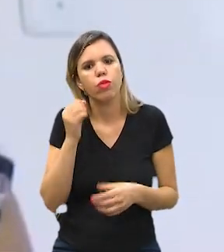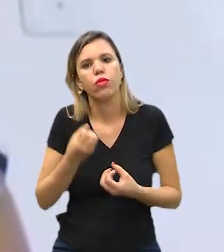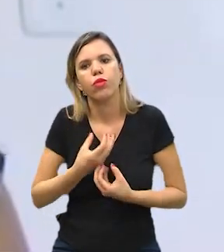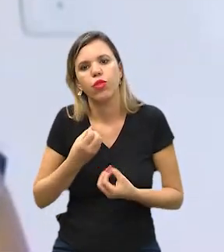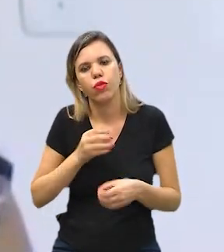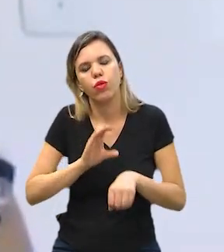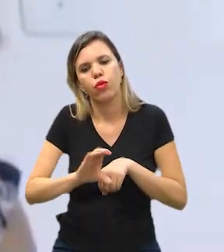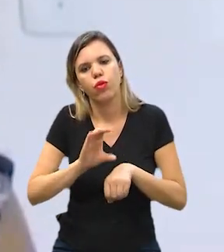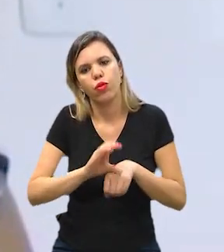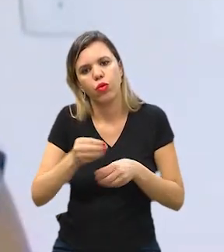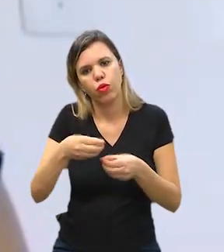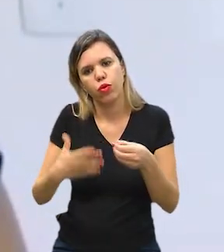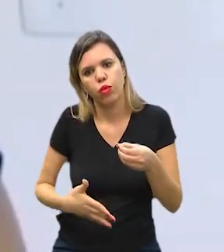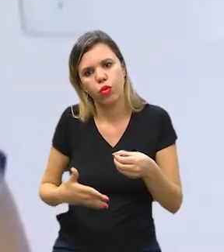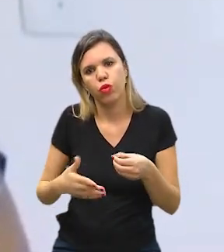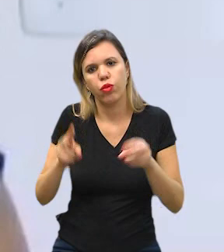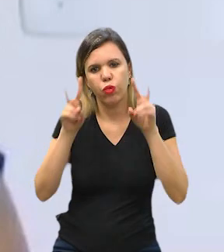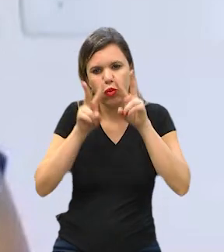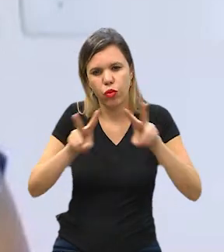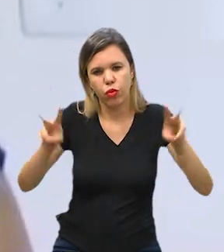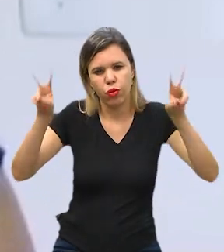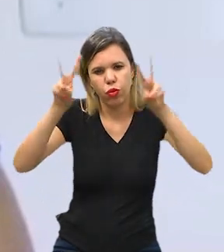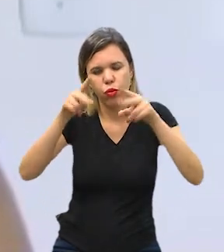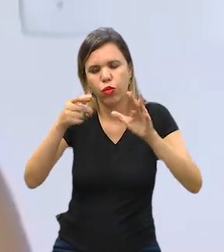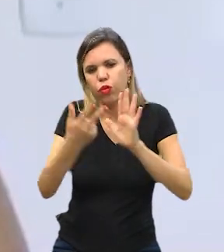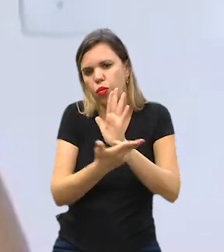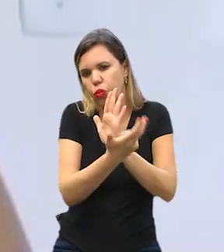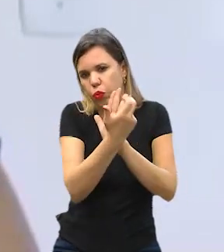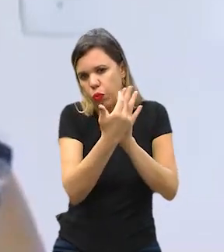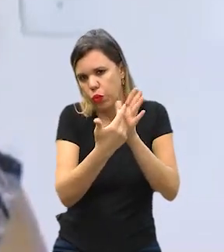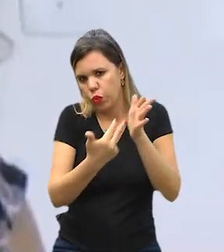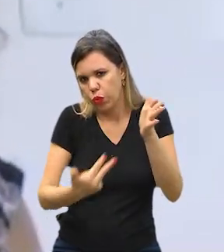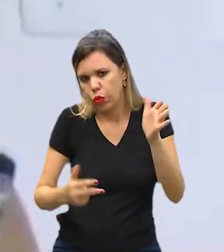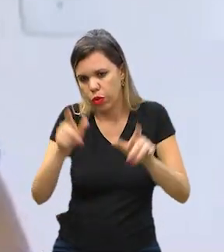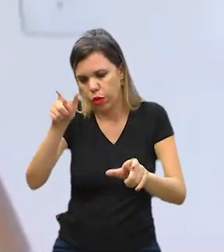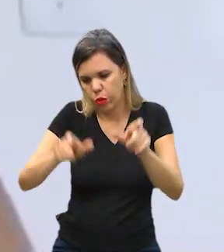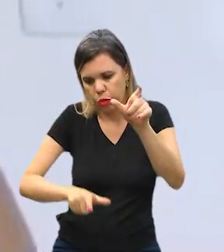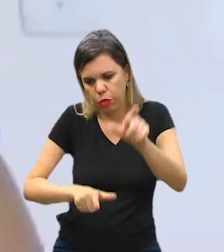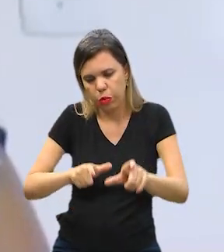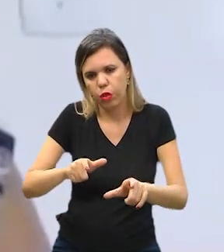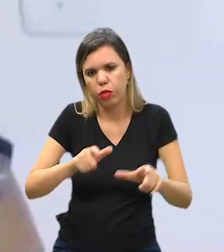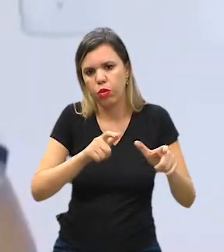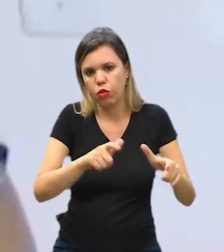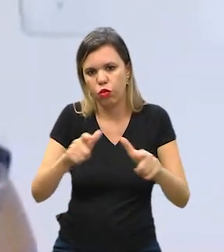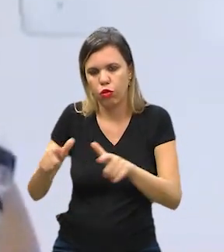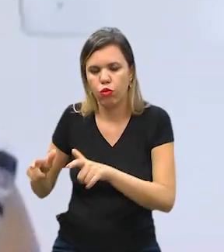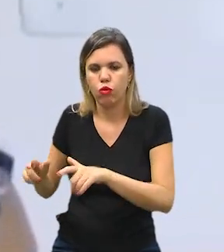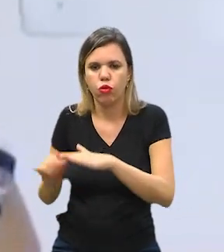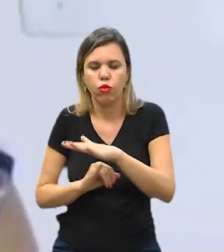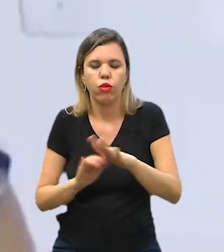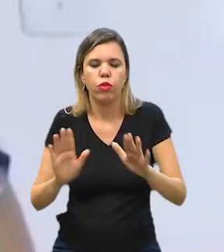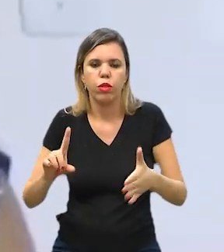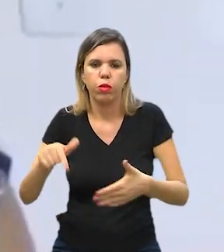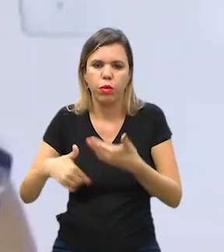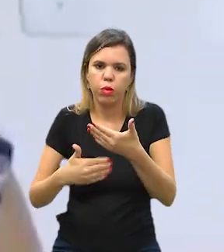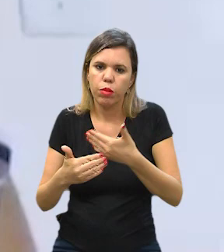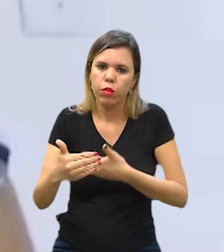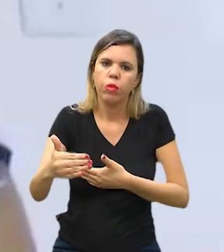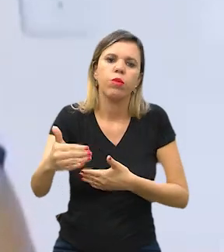um processo formativo ali, aprenderam conteúdos audiovisuais, gráficos, com esse pessoal ali naquele